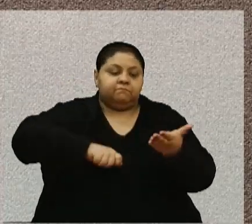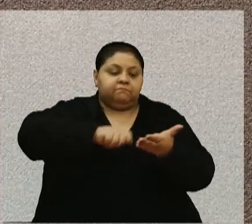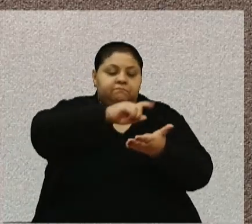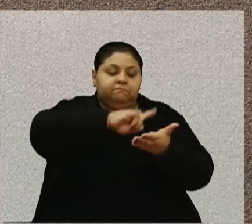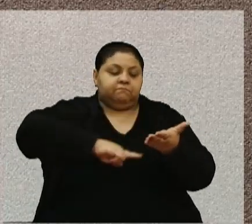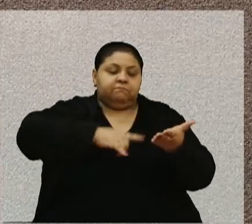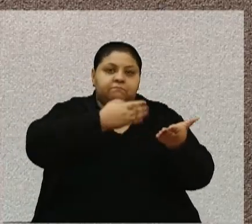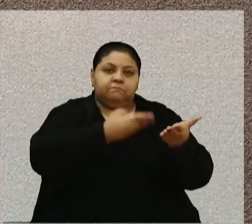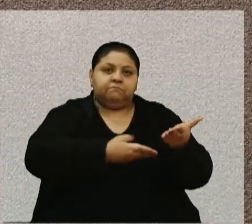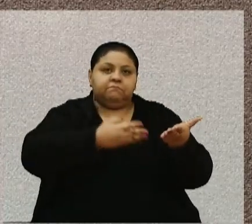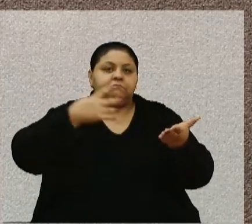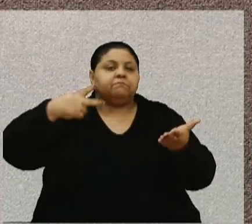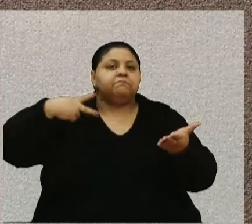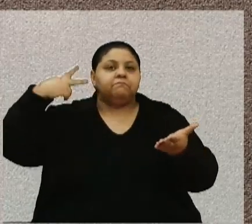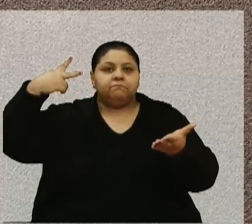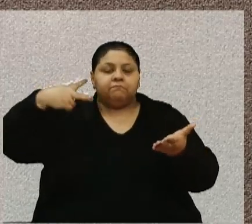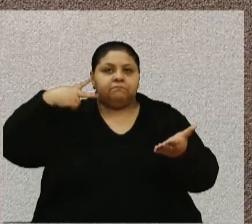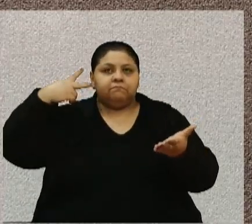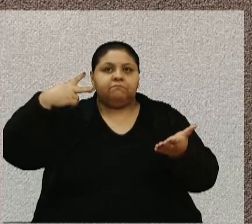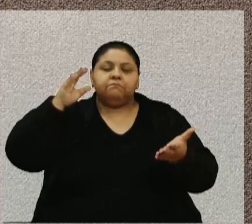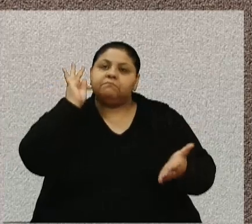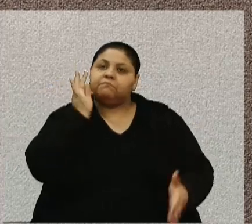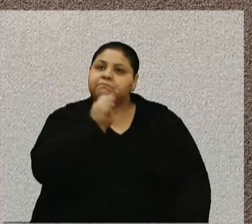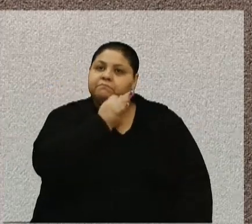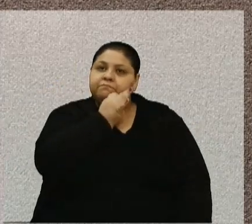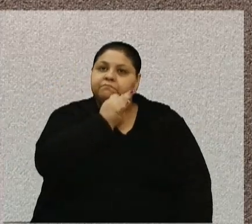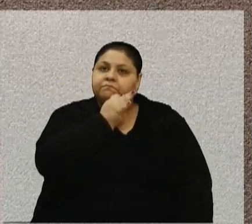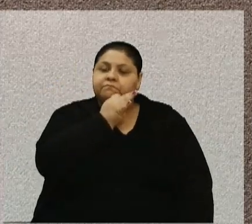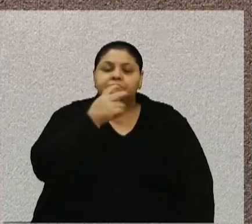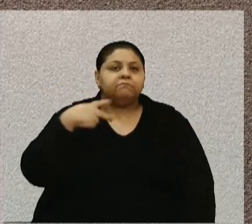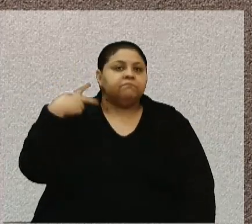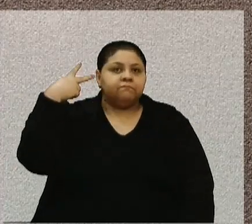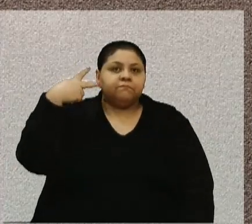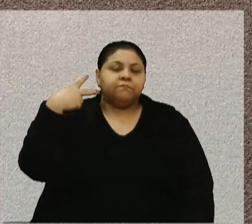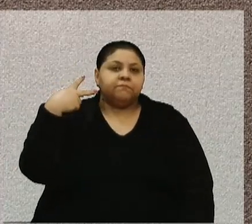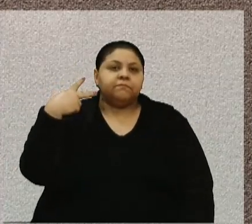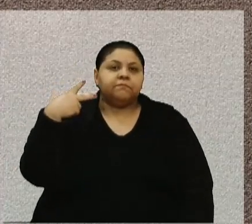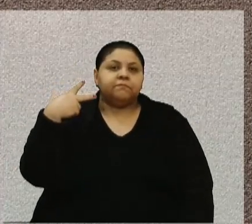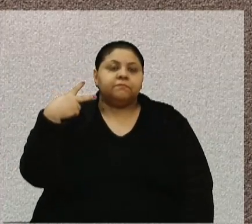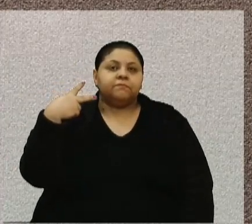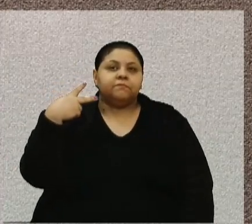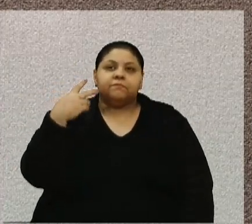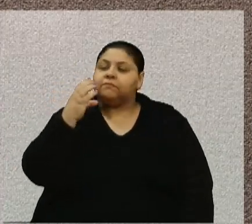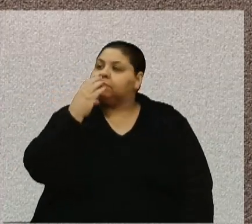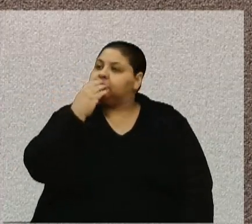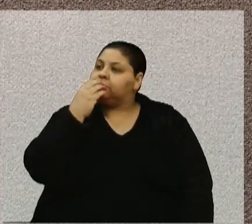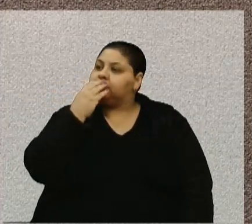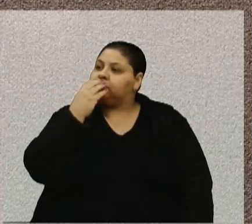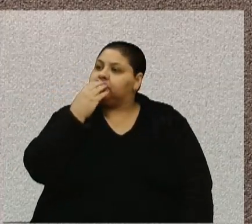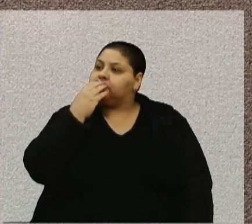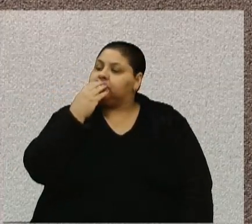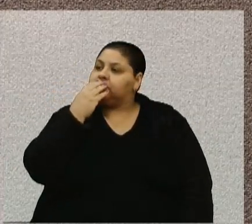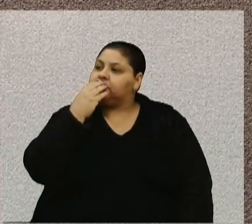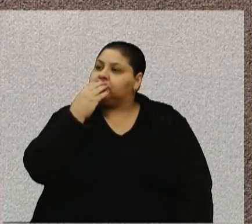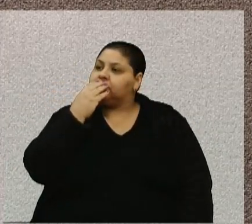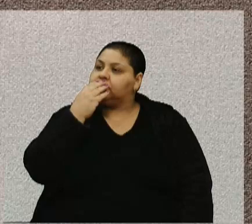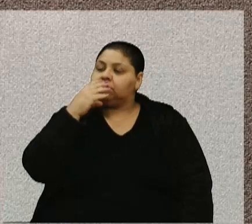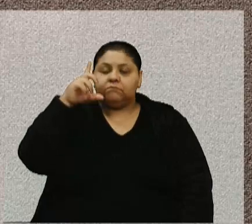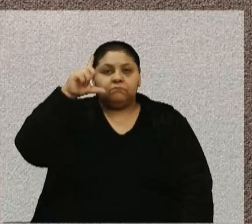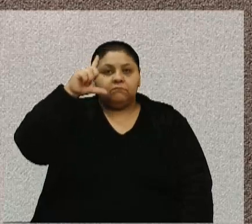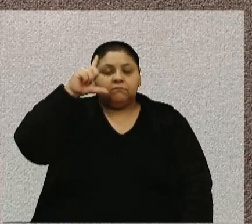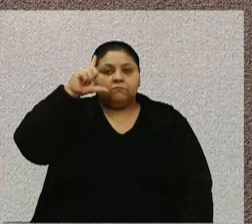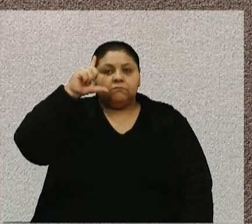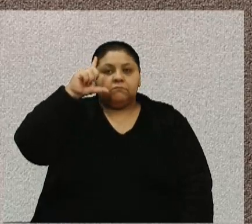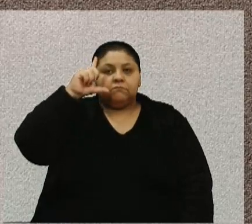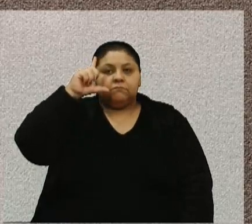Assinam este documento: vereadora Tatiane Frisso, vereadores Gilfredo Otto de Camille Sobrinho, Maurício Fernandes